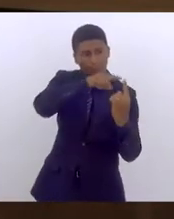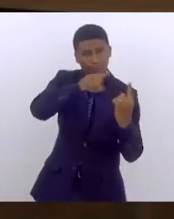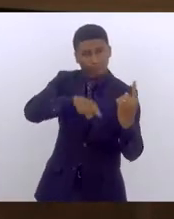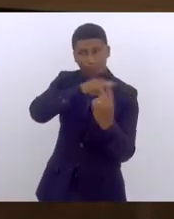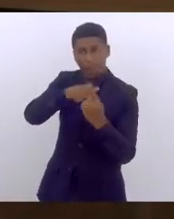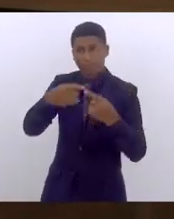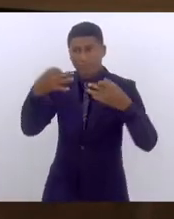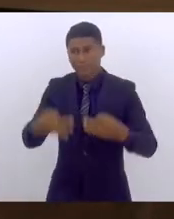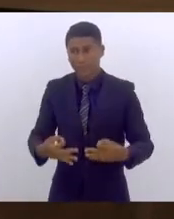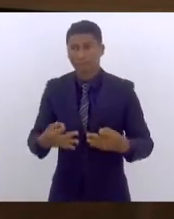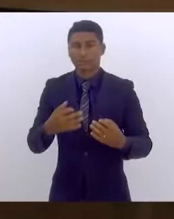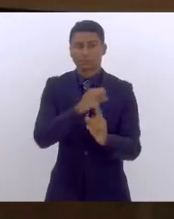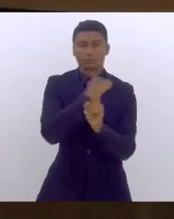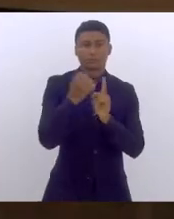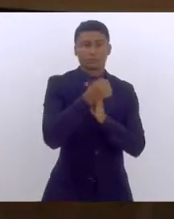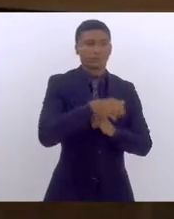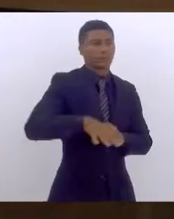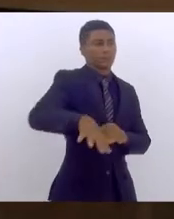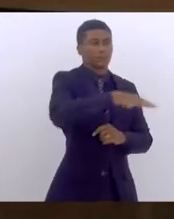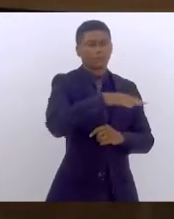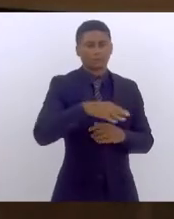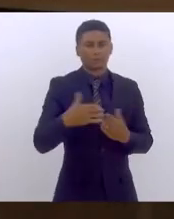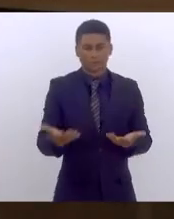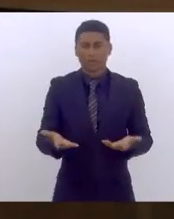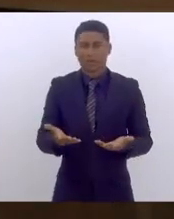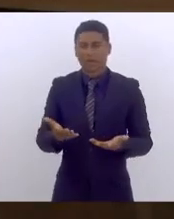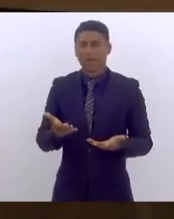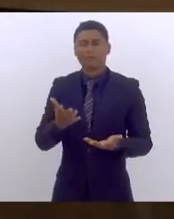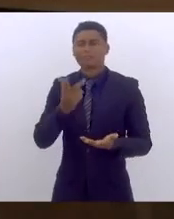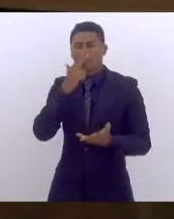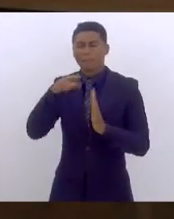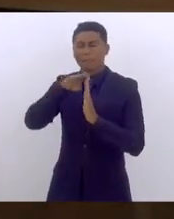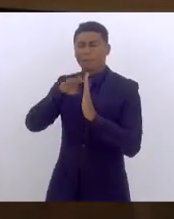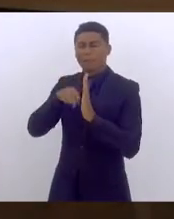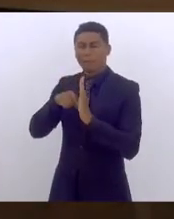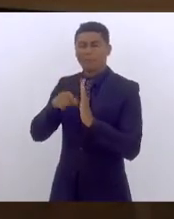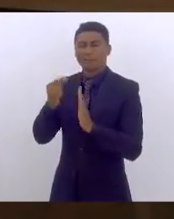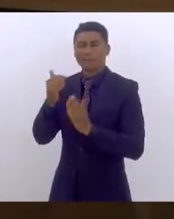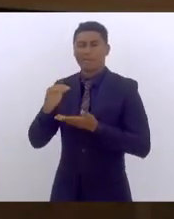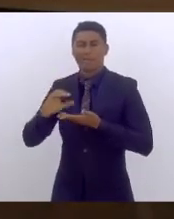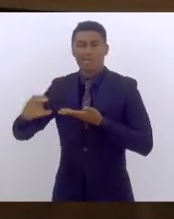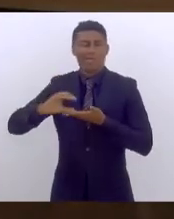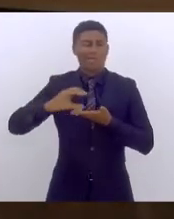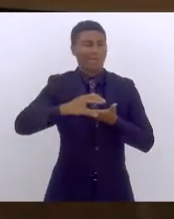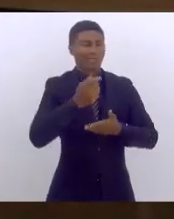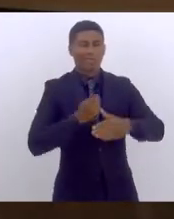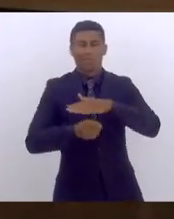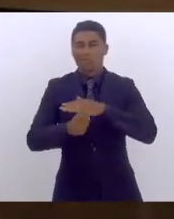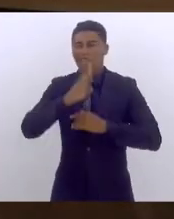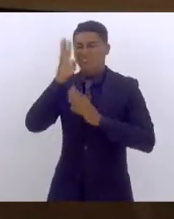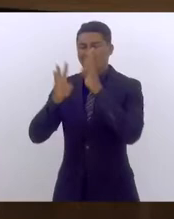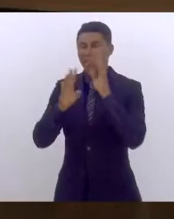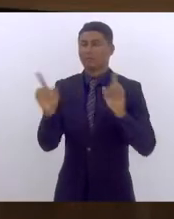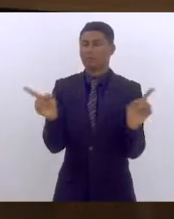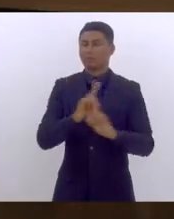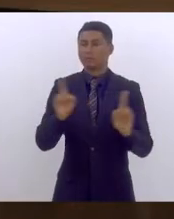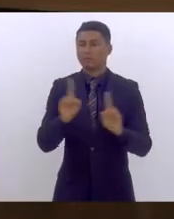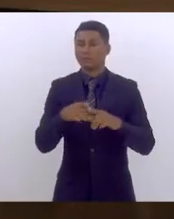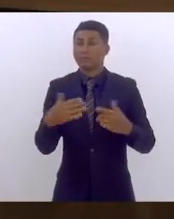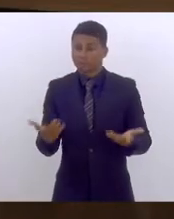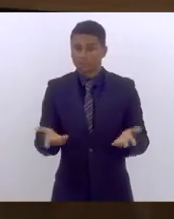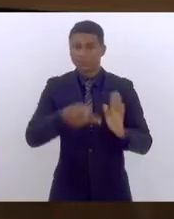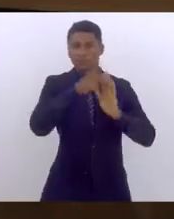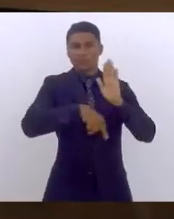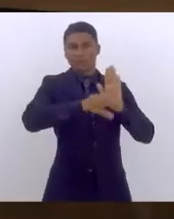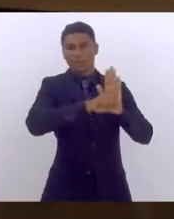e não seja aplicado de forma arbitrária. Nesse sentido, presidenta, com o objetivo de aprimorar o